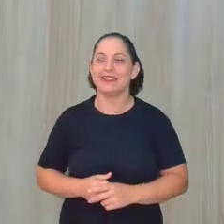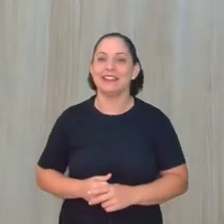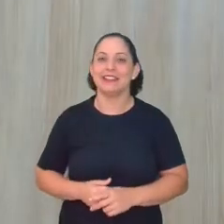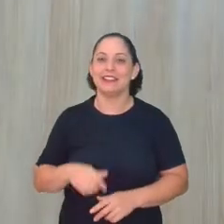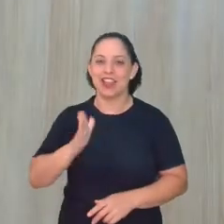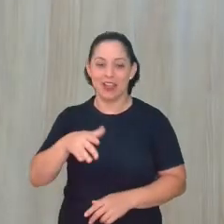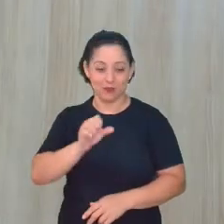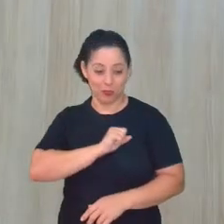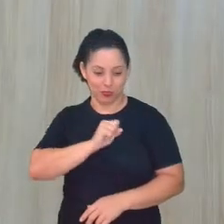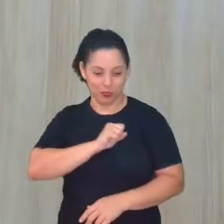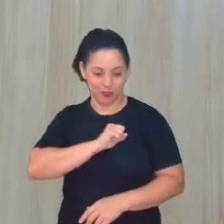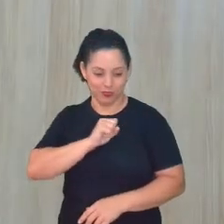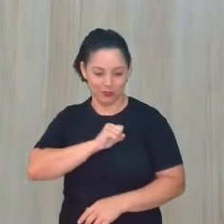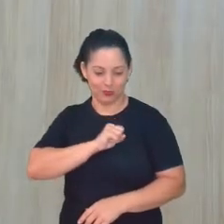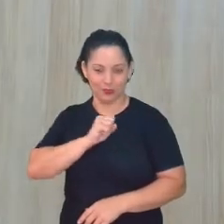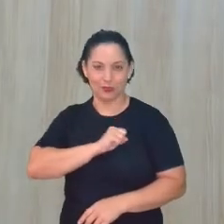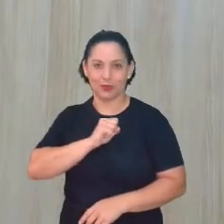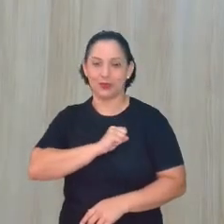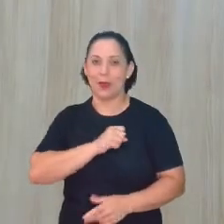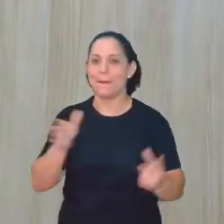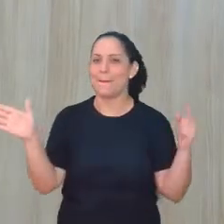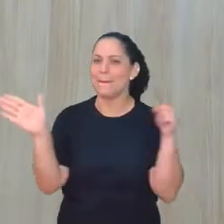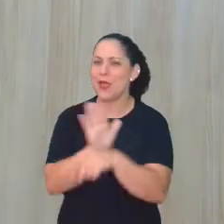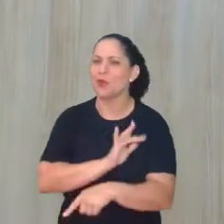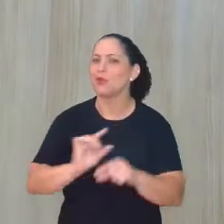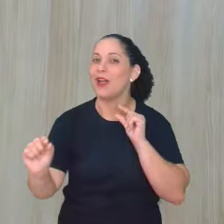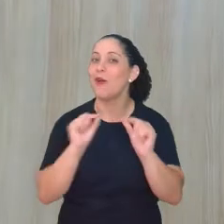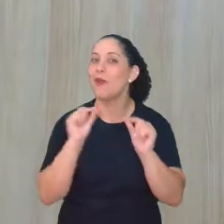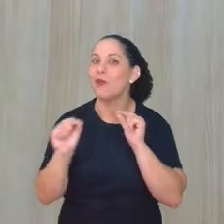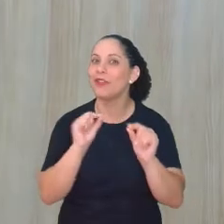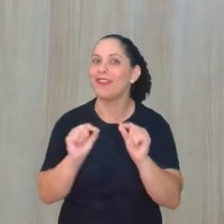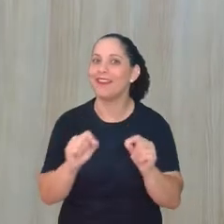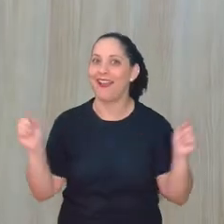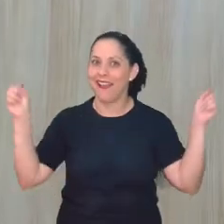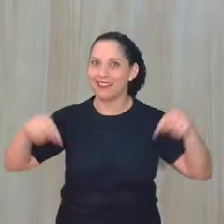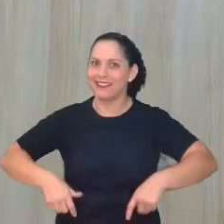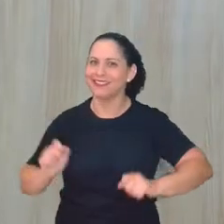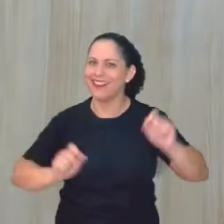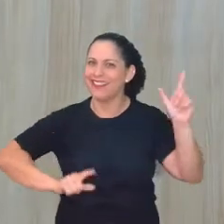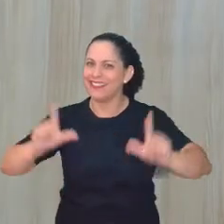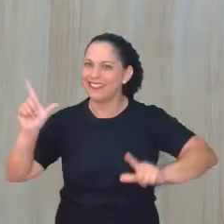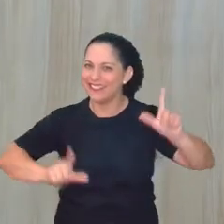já acelera, né? O que é que Ao esse vivo, cara vai ao vivo, perguntar ao vivo. ao vivo aqui pra mim?